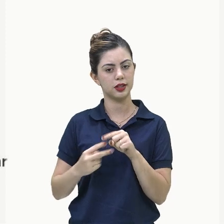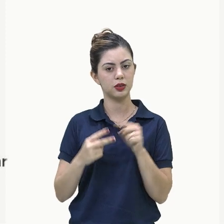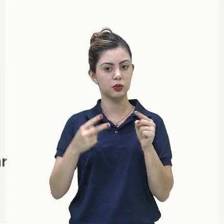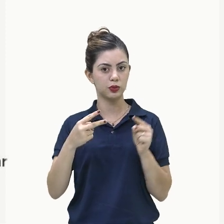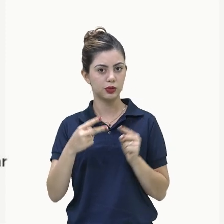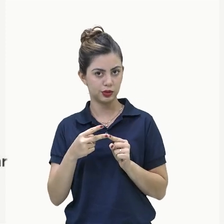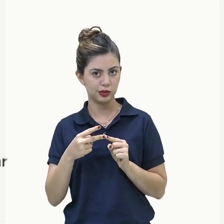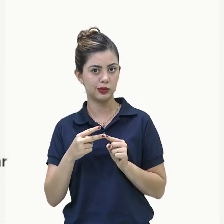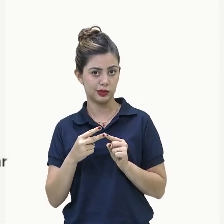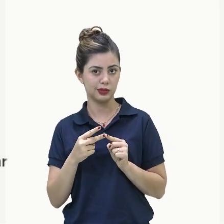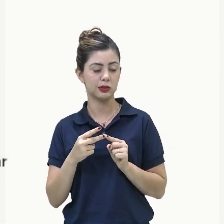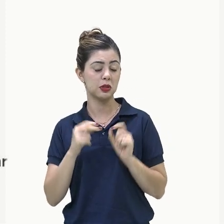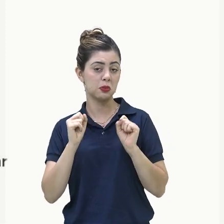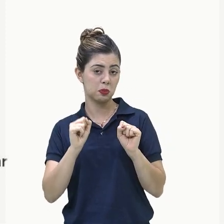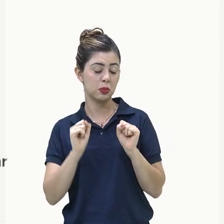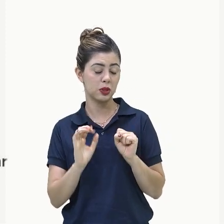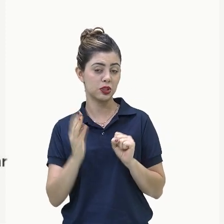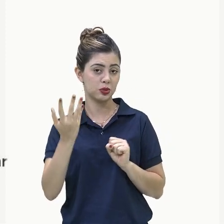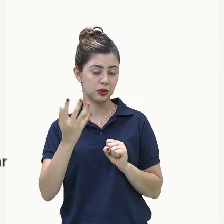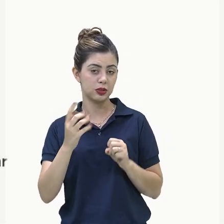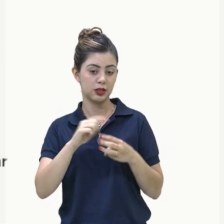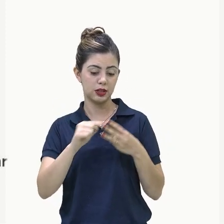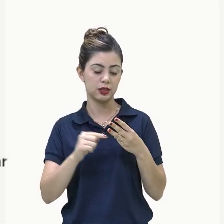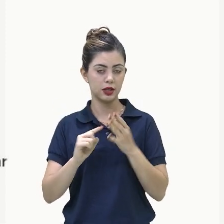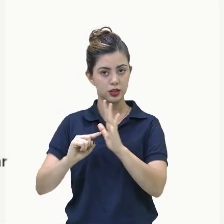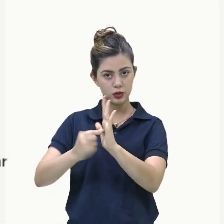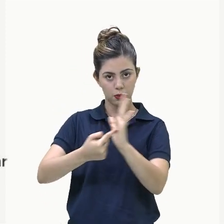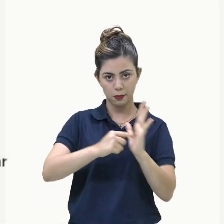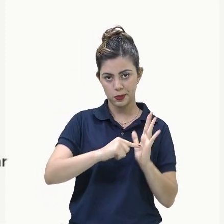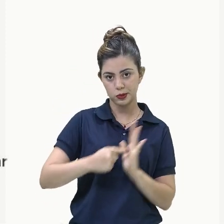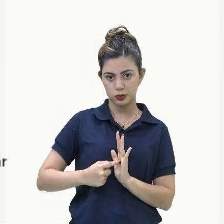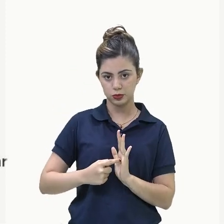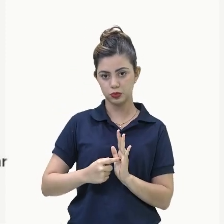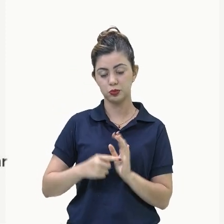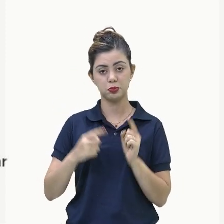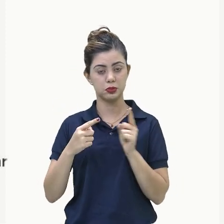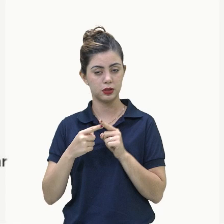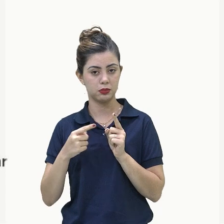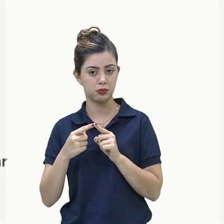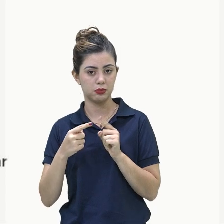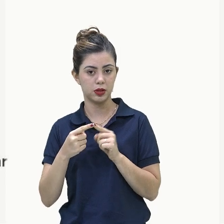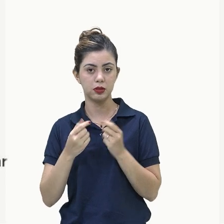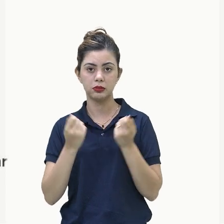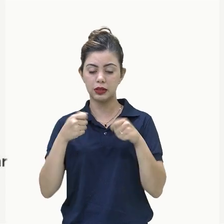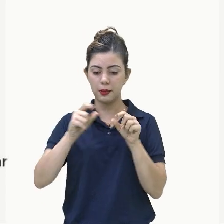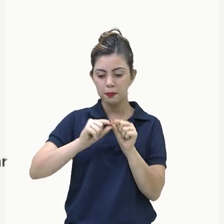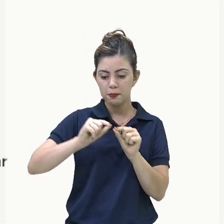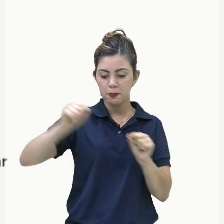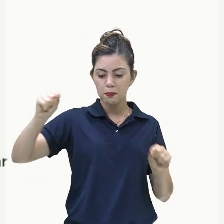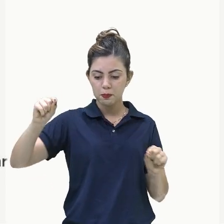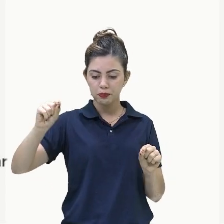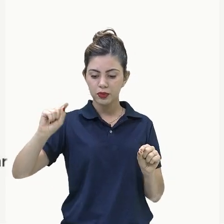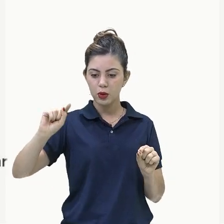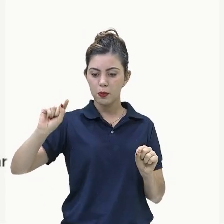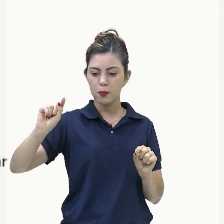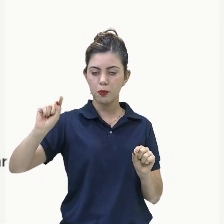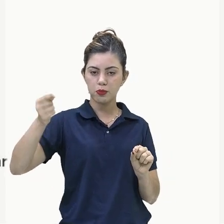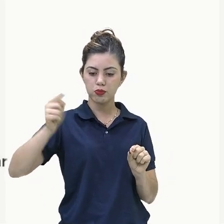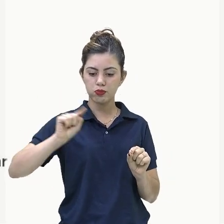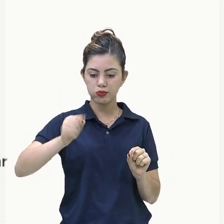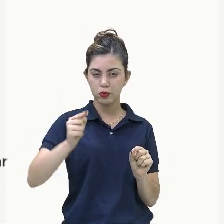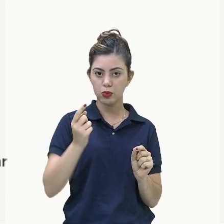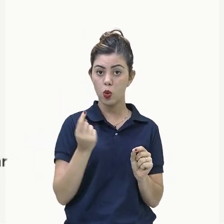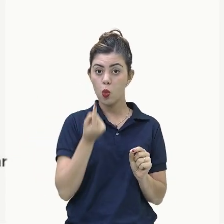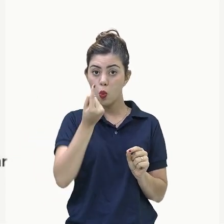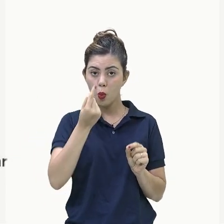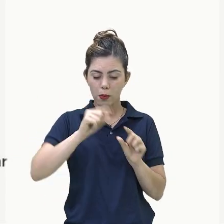duas situações para 3 pontos. Ou eles estão perfeitamente alinhados, né, ou seja, eu posso traçar uma